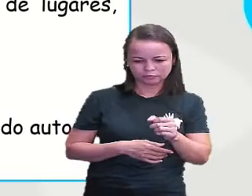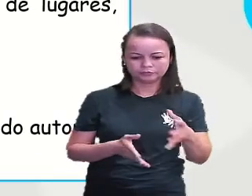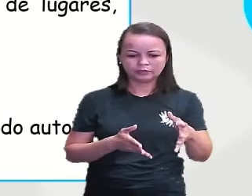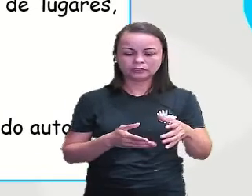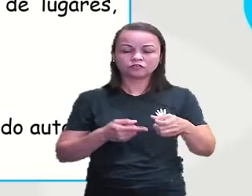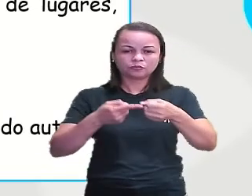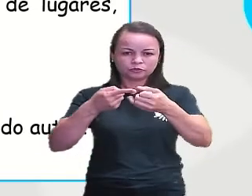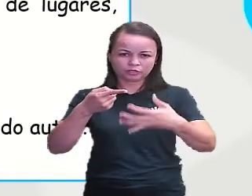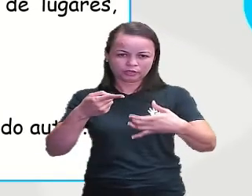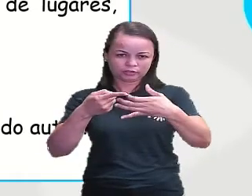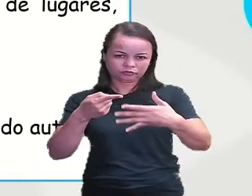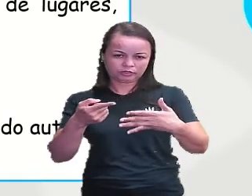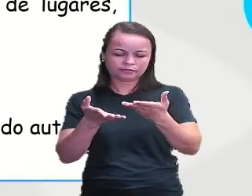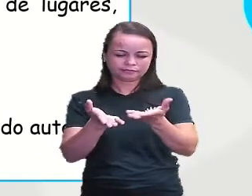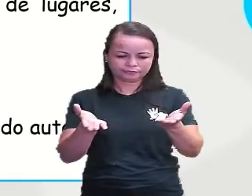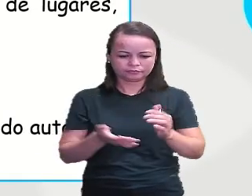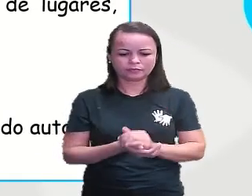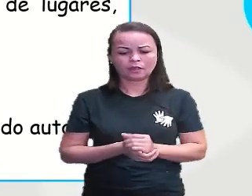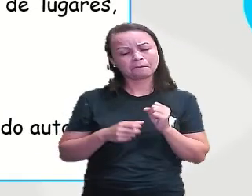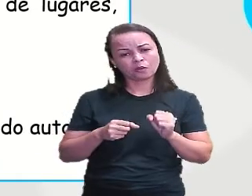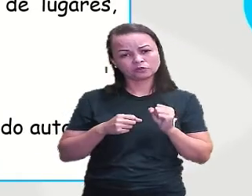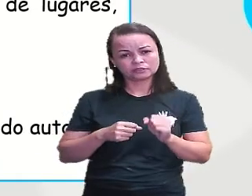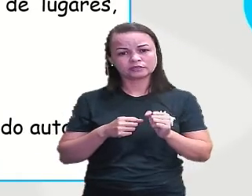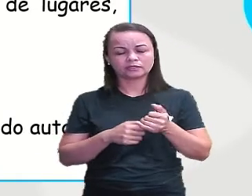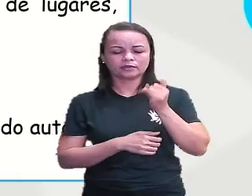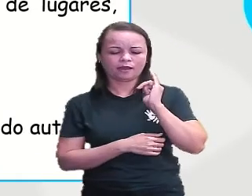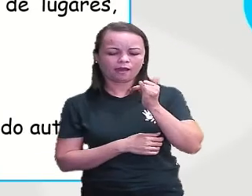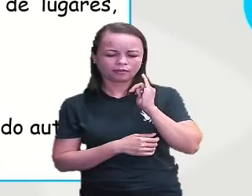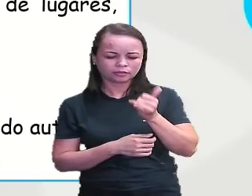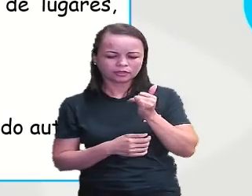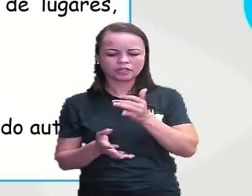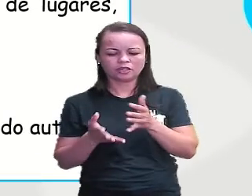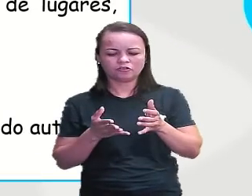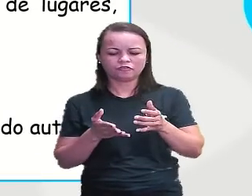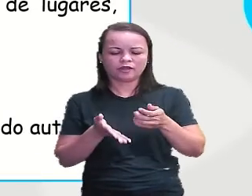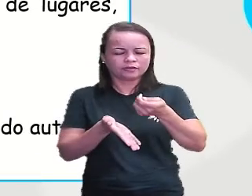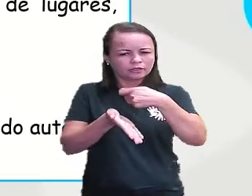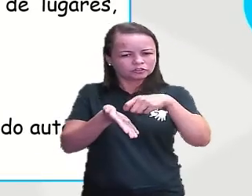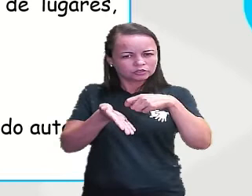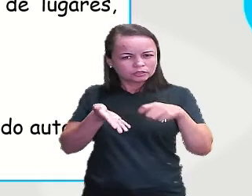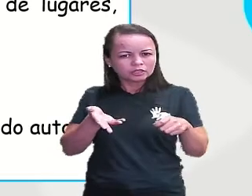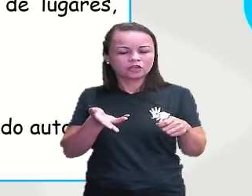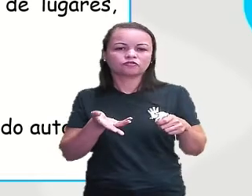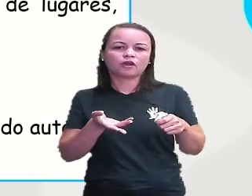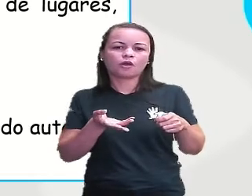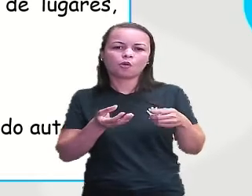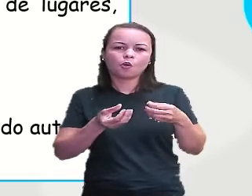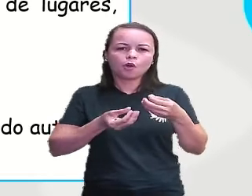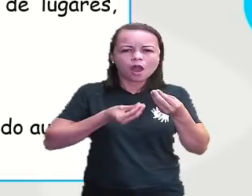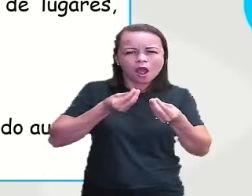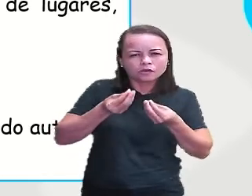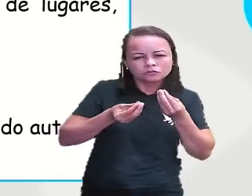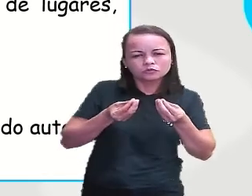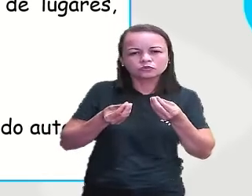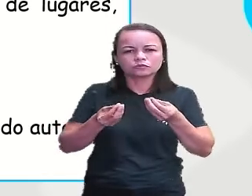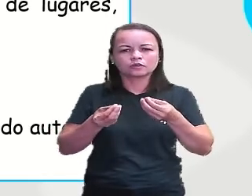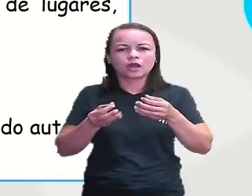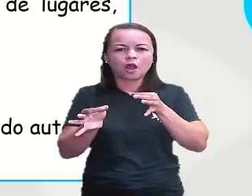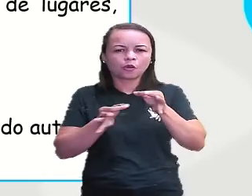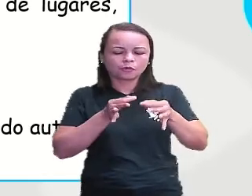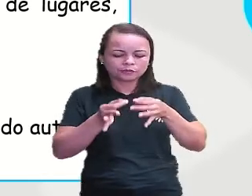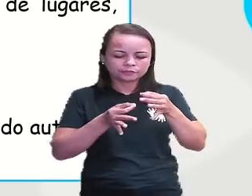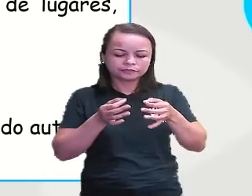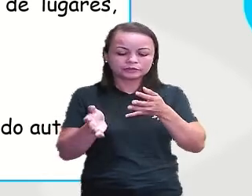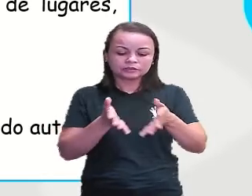crônicas. Elas podem ser narrativa, descritiva ou argumentativa. Então, a crônica narrativa,